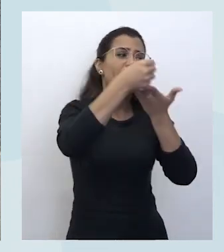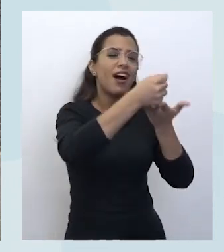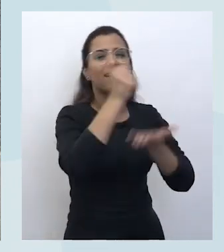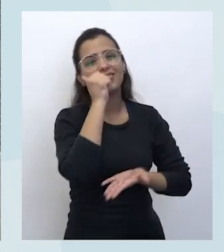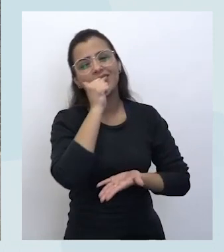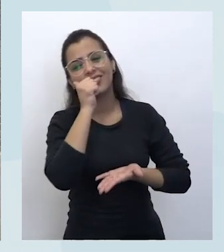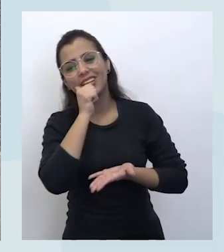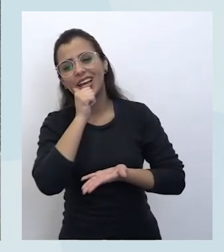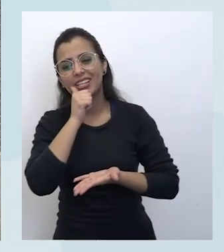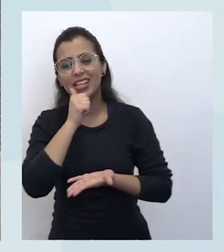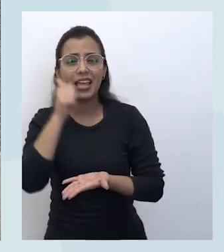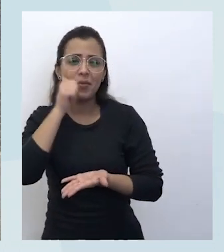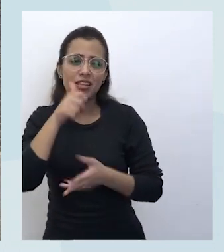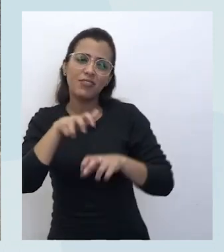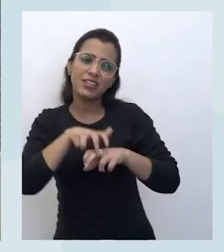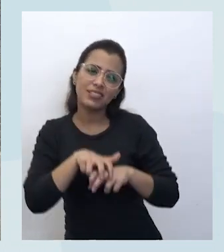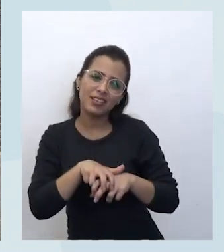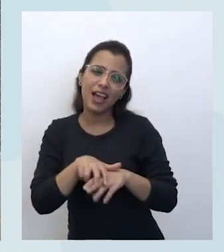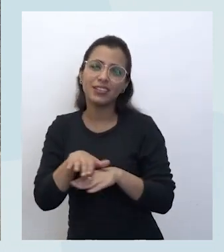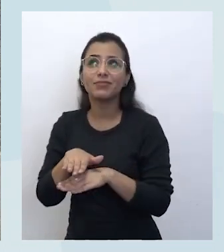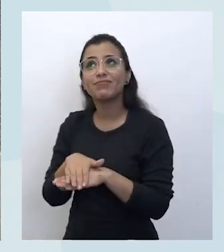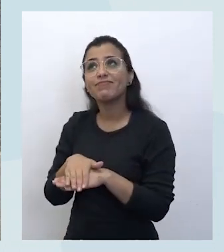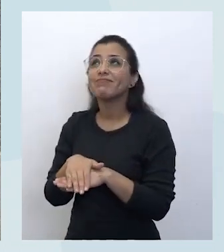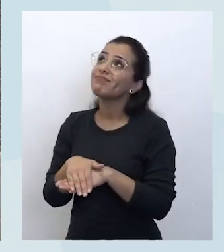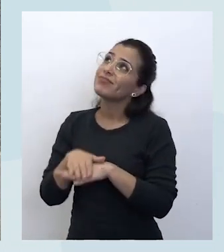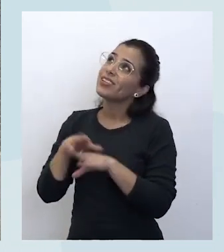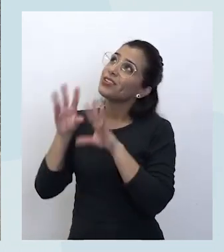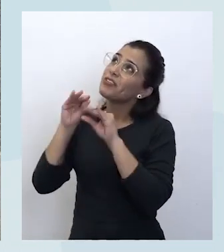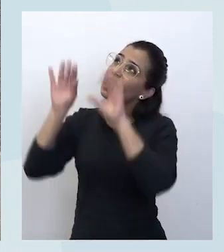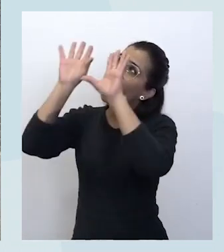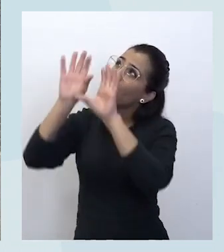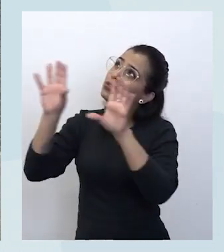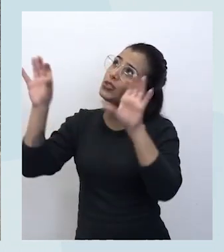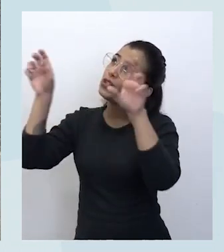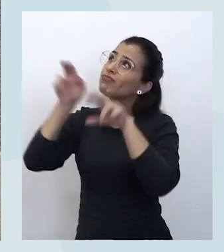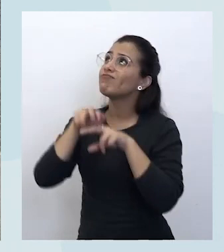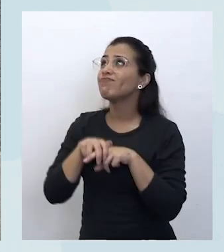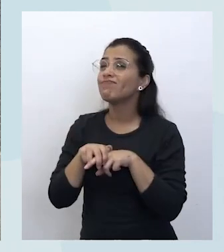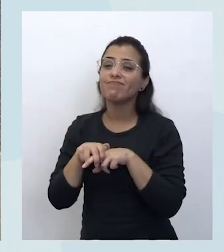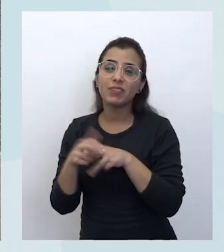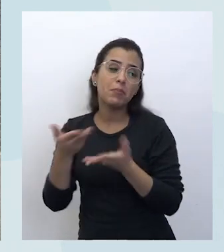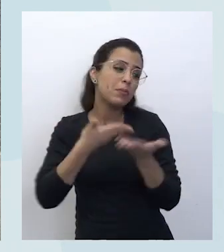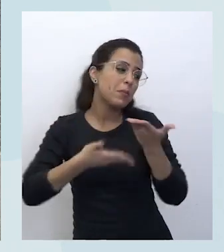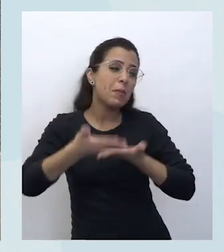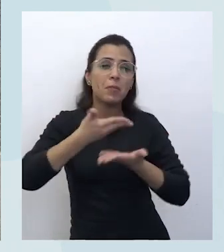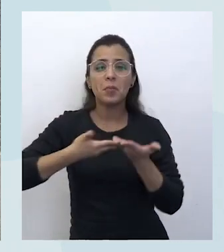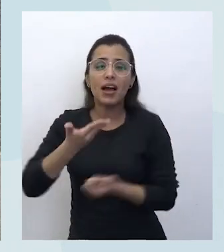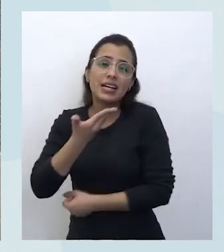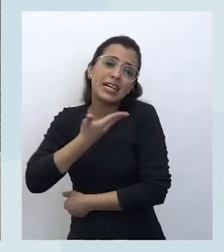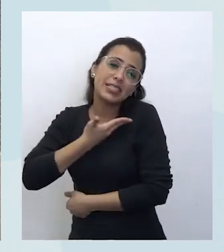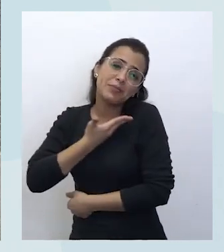né, sentada naquele degrau, conversando com aquelas nuvens, olhando para as amigas e lamentando